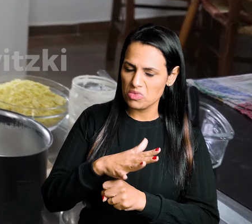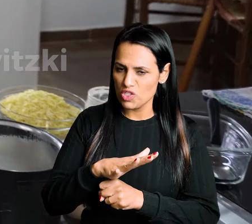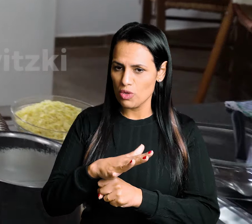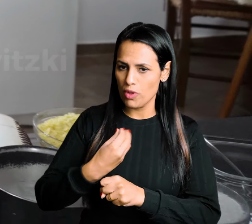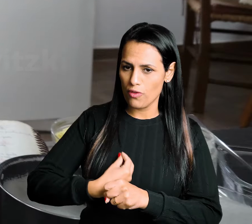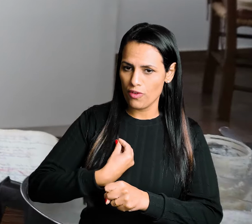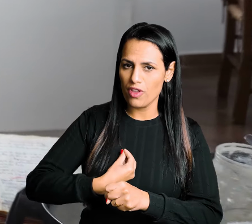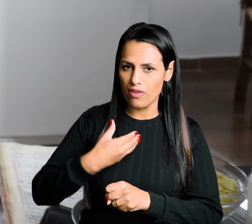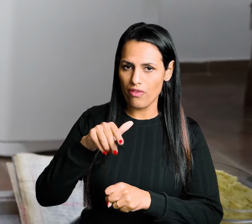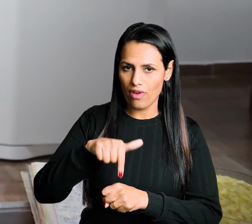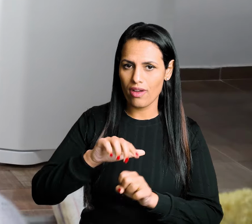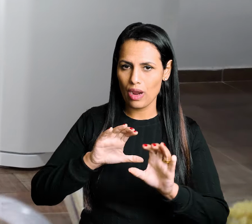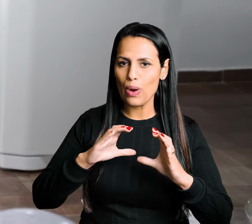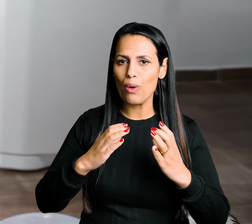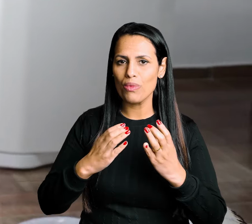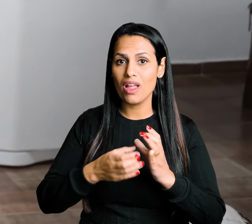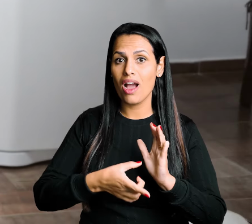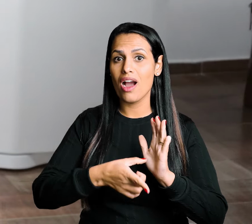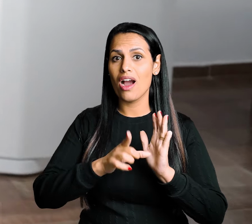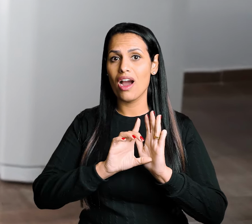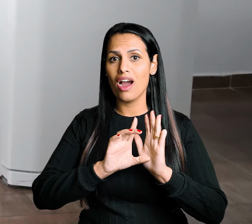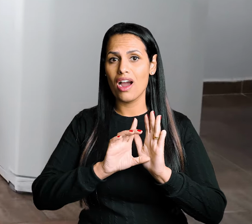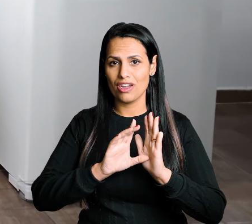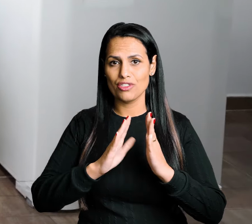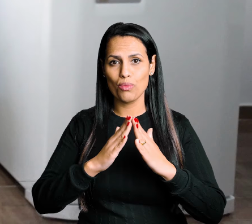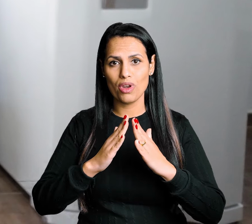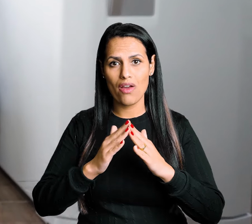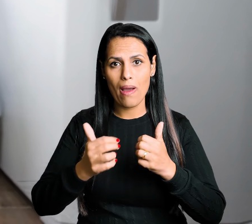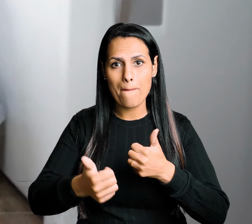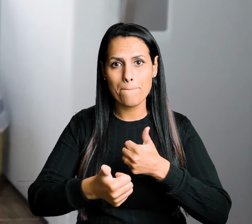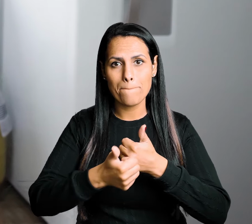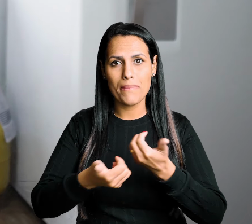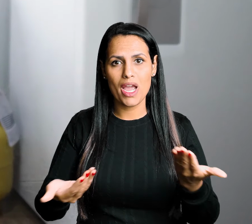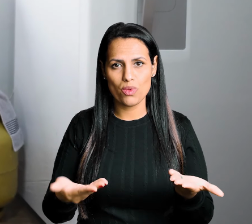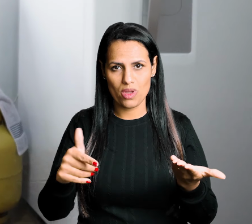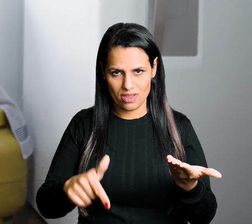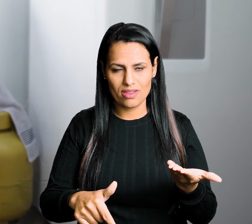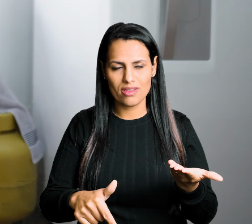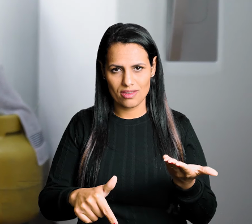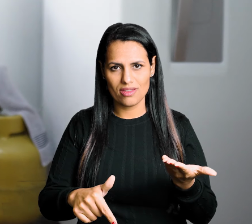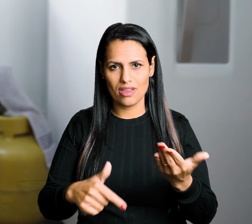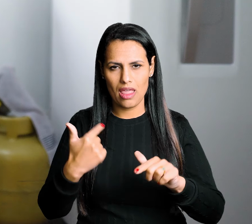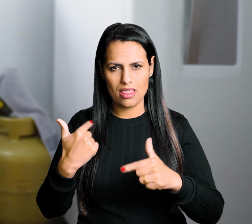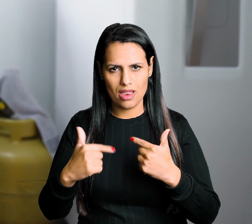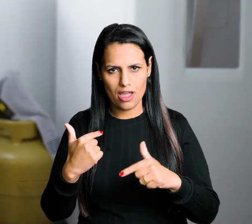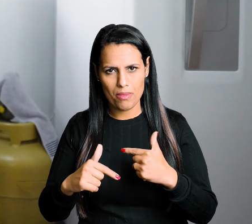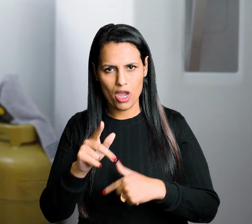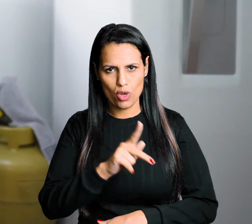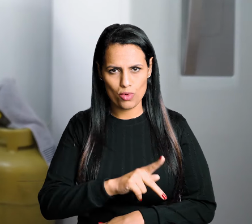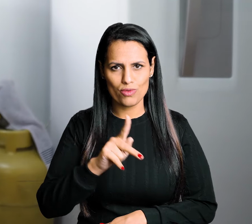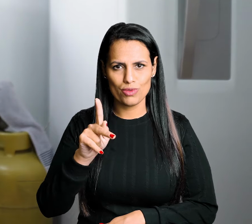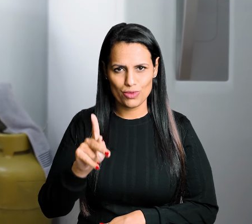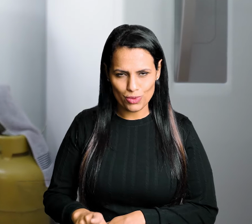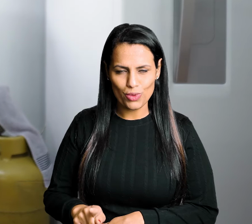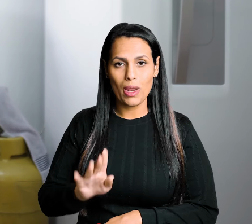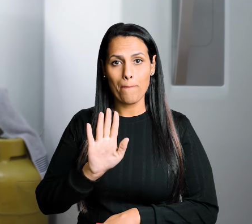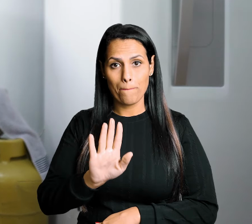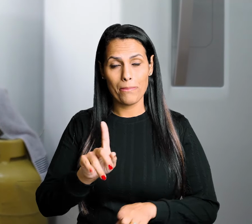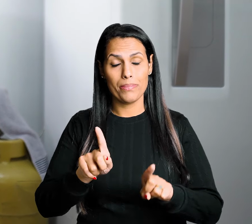moro aqui nessa comunidade. Antes morava numa comunidade próxima daqui, então agora eu moro aqui. Trabalho como professora,